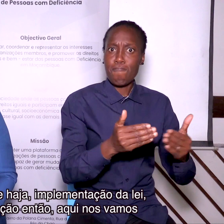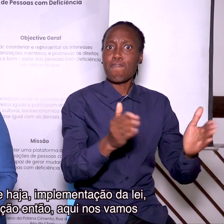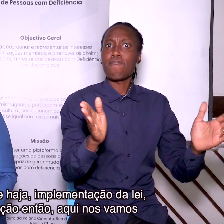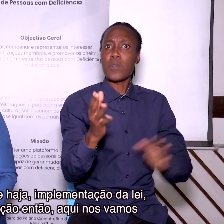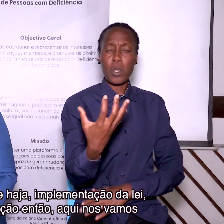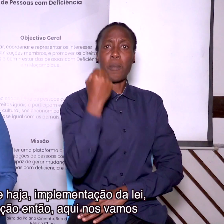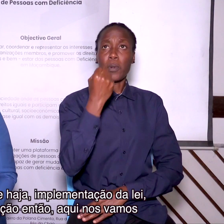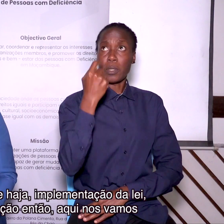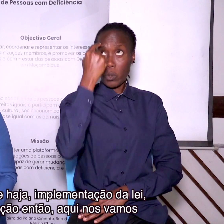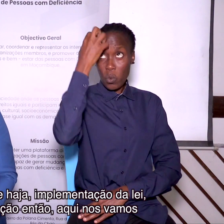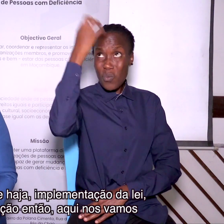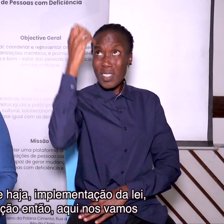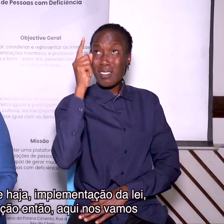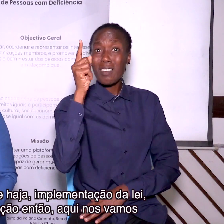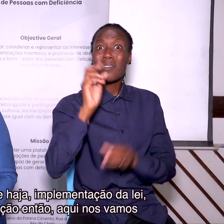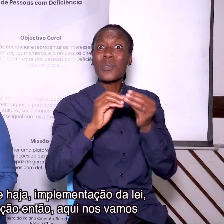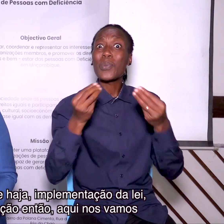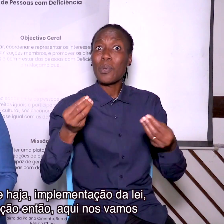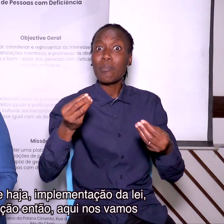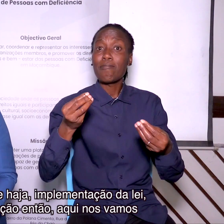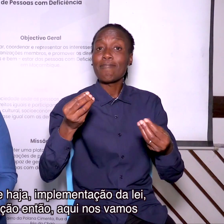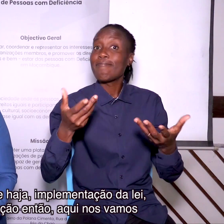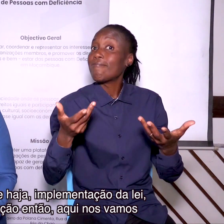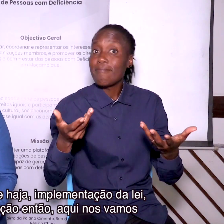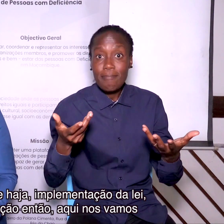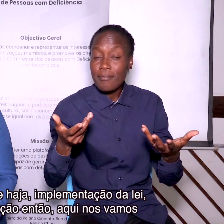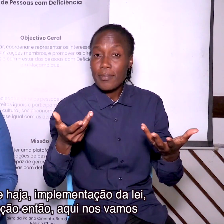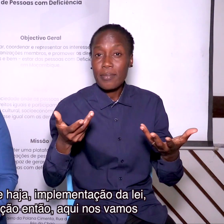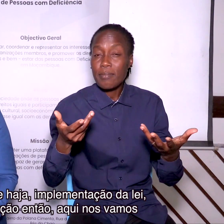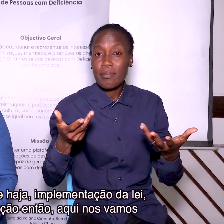para que haja